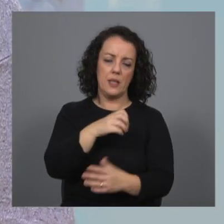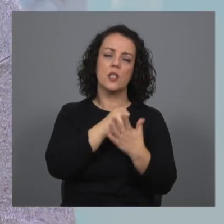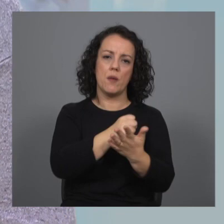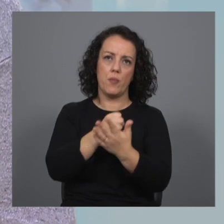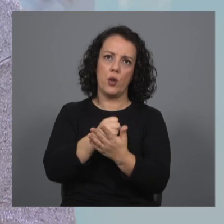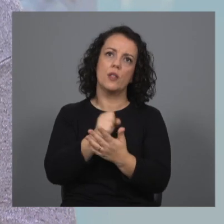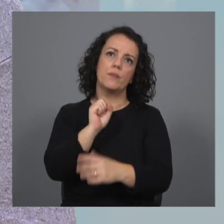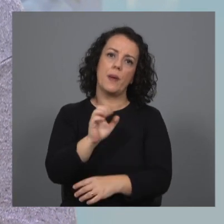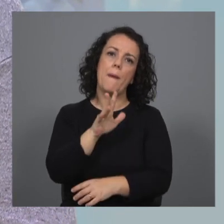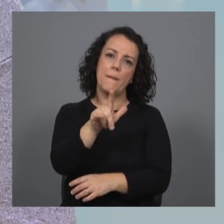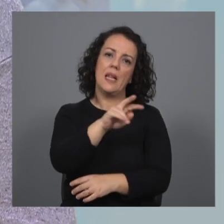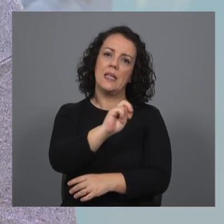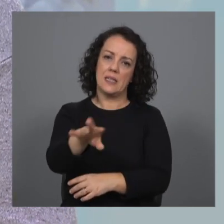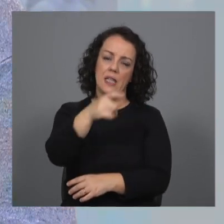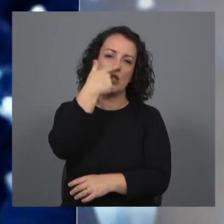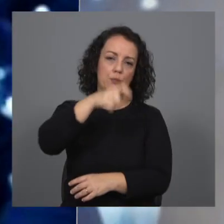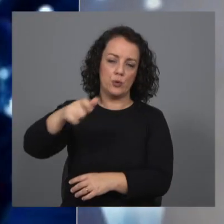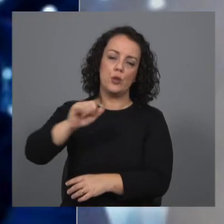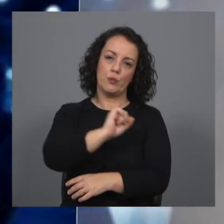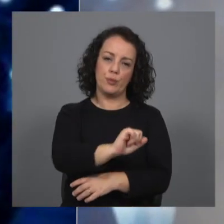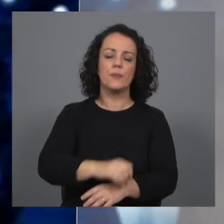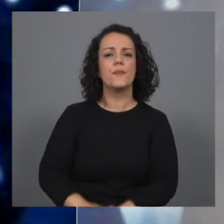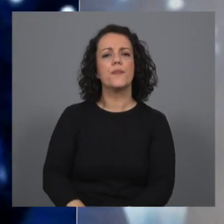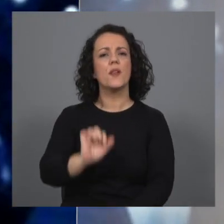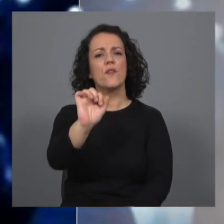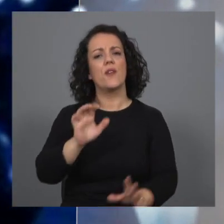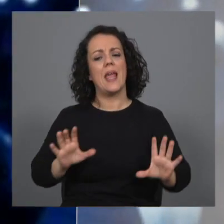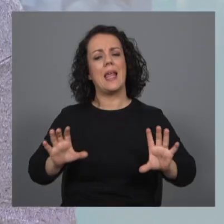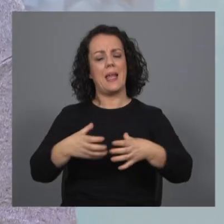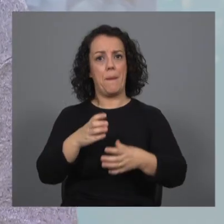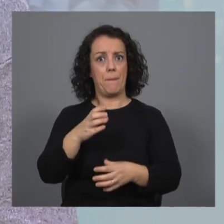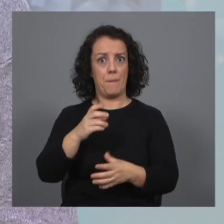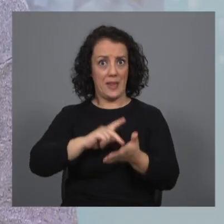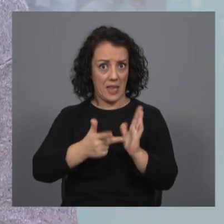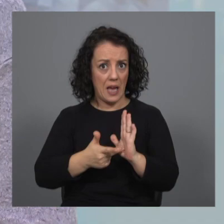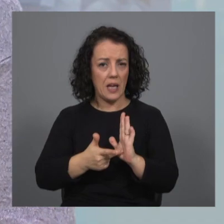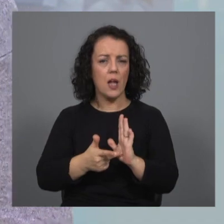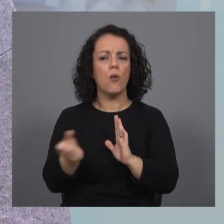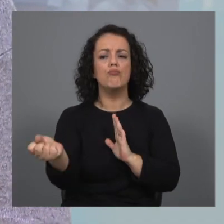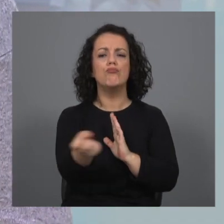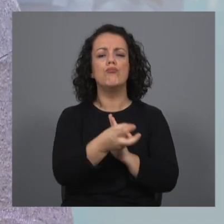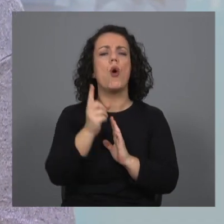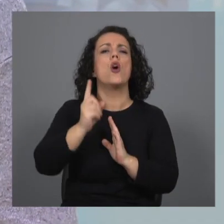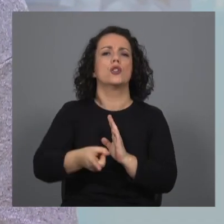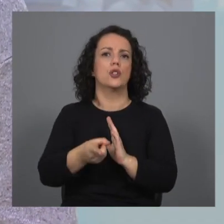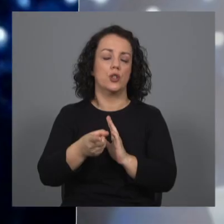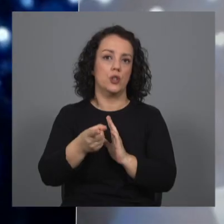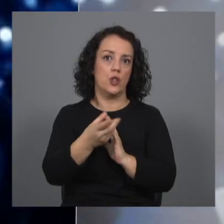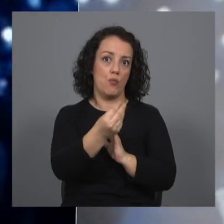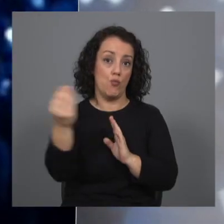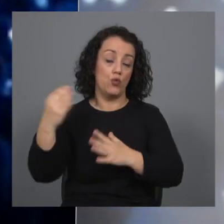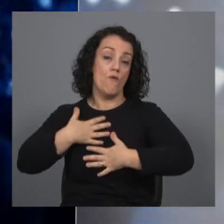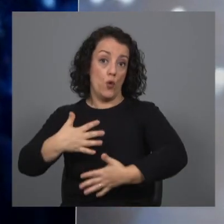de 1.300 pessoas. Qual é a equipa do CEPAC? Equipa técnica. Técnica, sim. Portanto, e acredito também muitas dezenas de